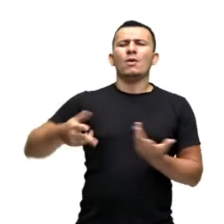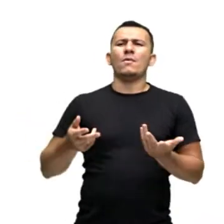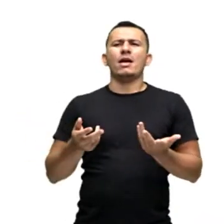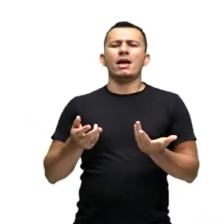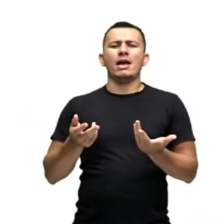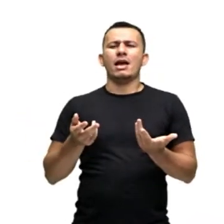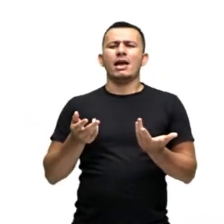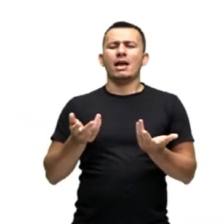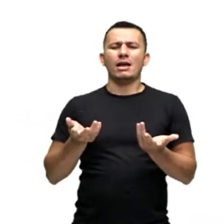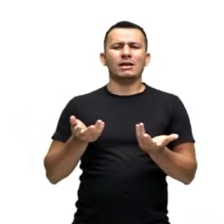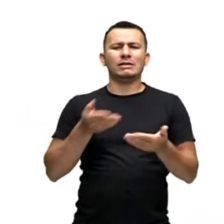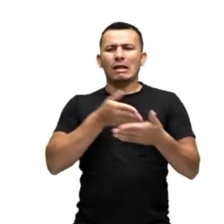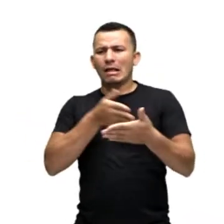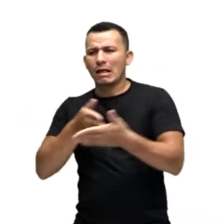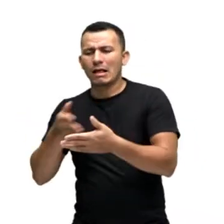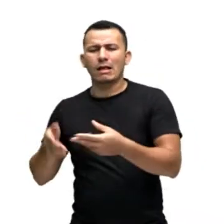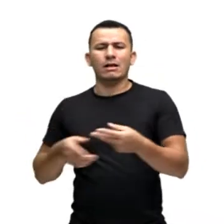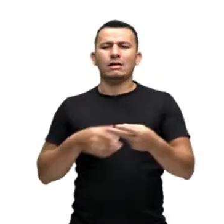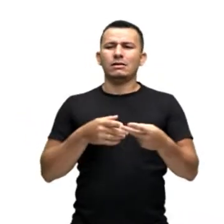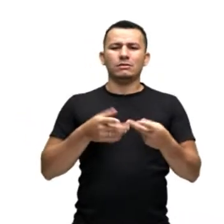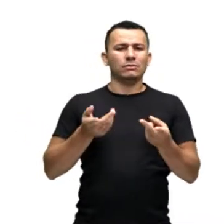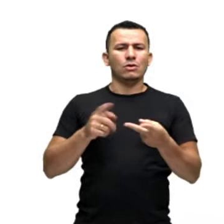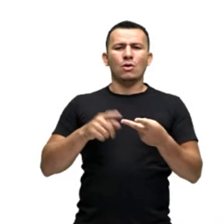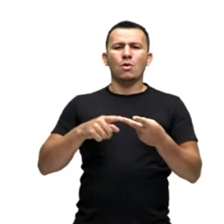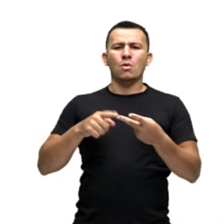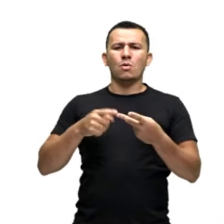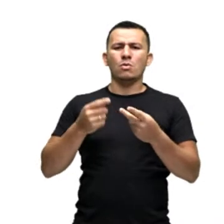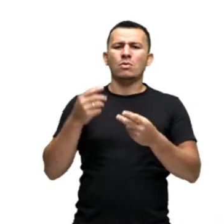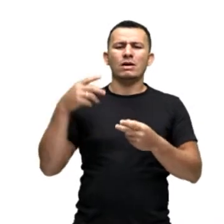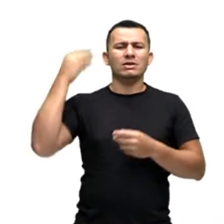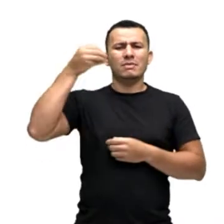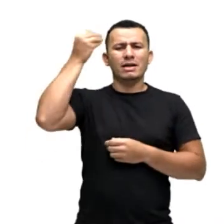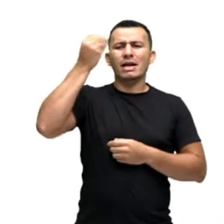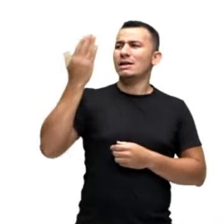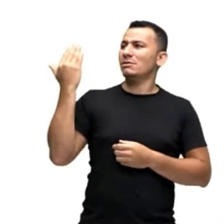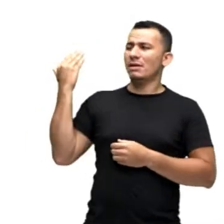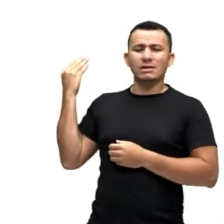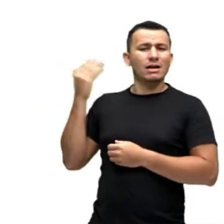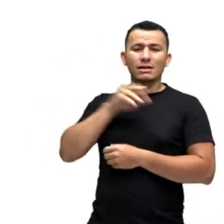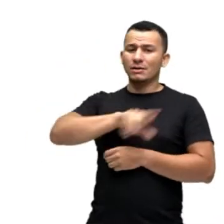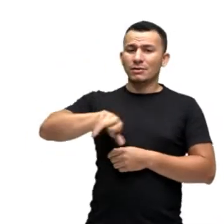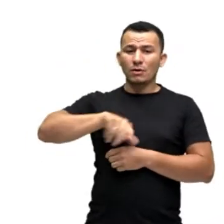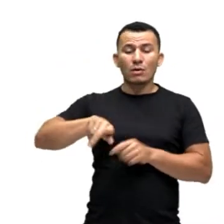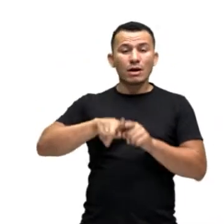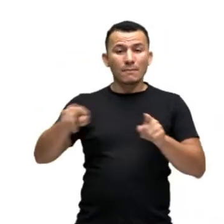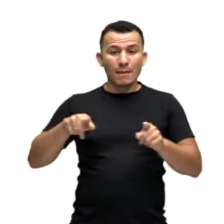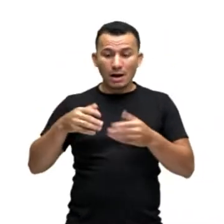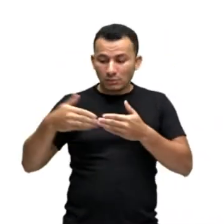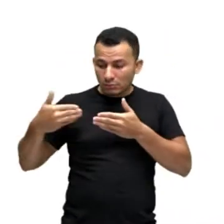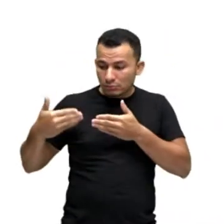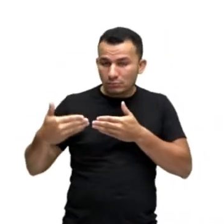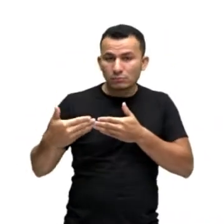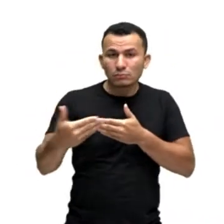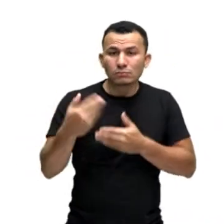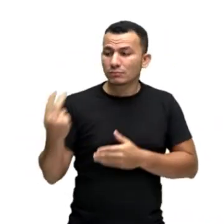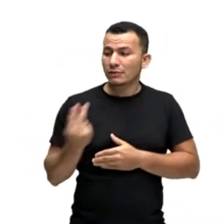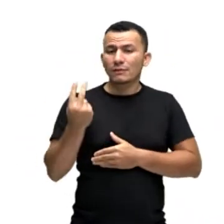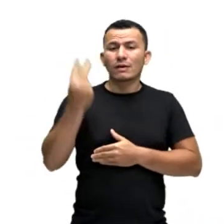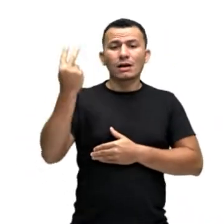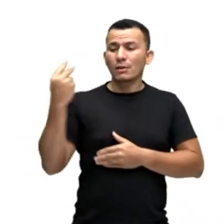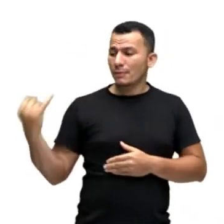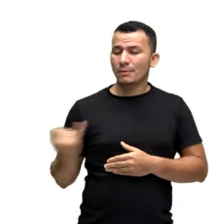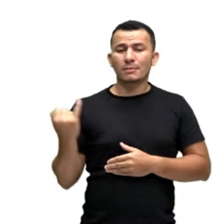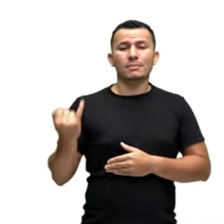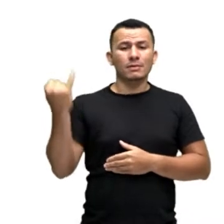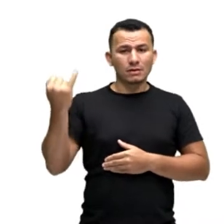de limitação humana o fruto de uma realidade passageira mas pelos traços de riqueza de valor